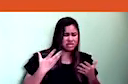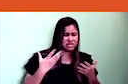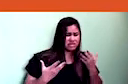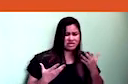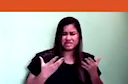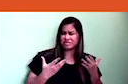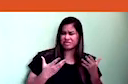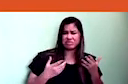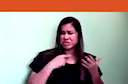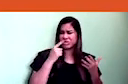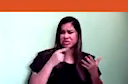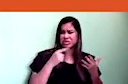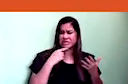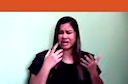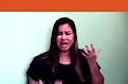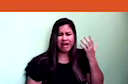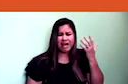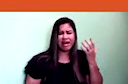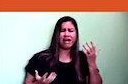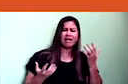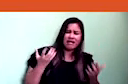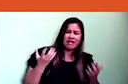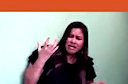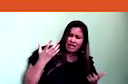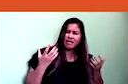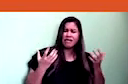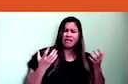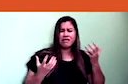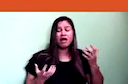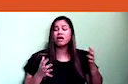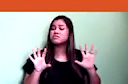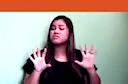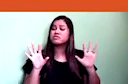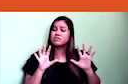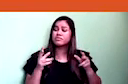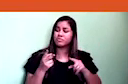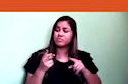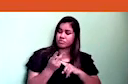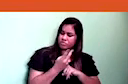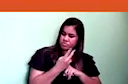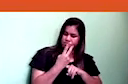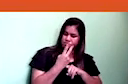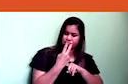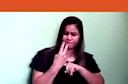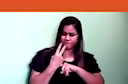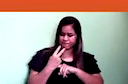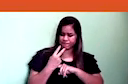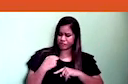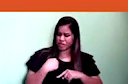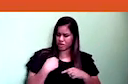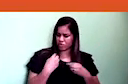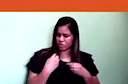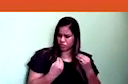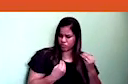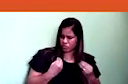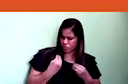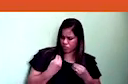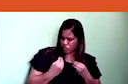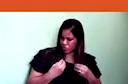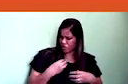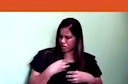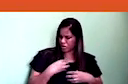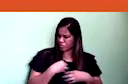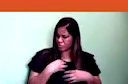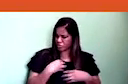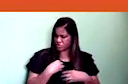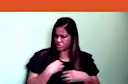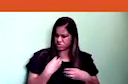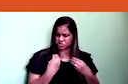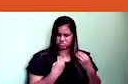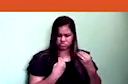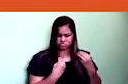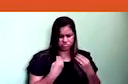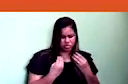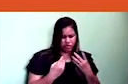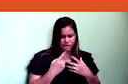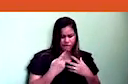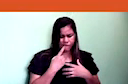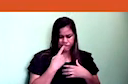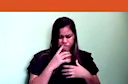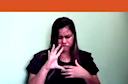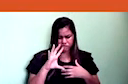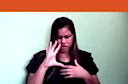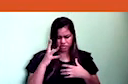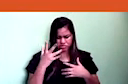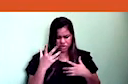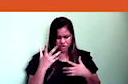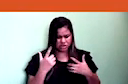Então, autovigilância é necessário, como eu estou trabalhando a minha emoção diante do mundo, né? E as